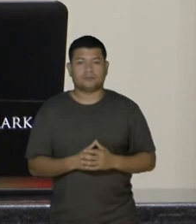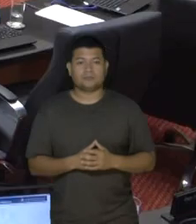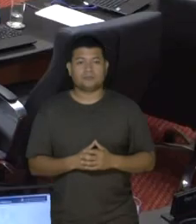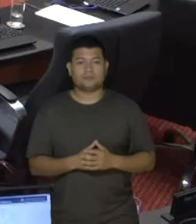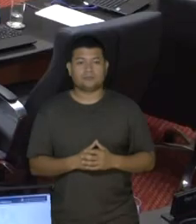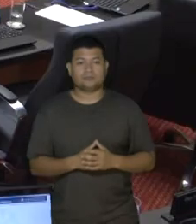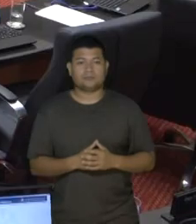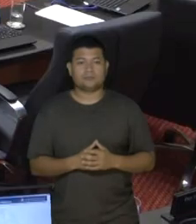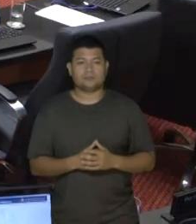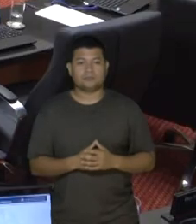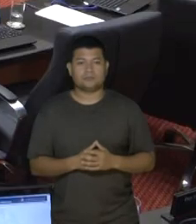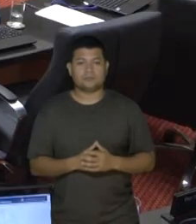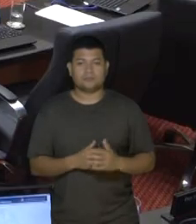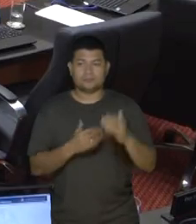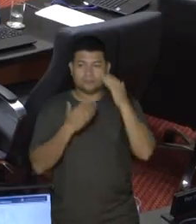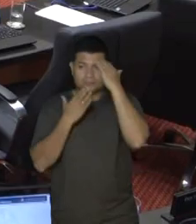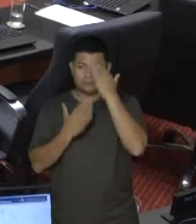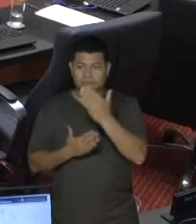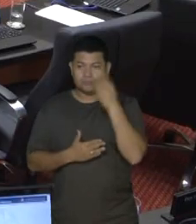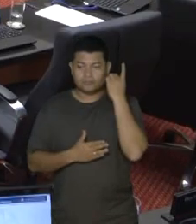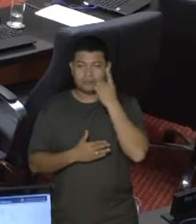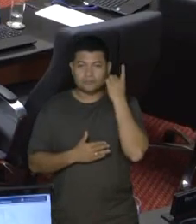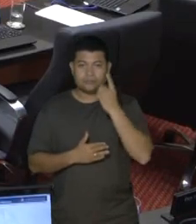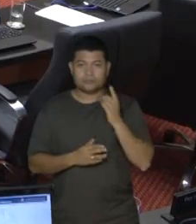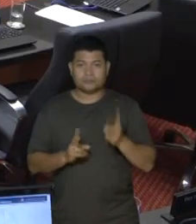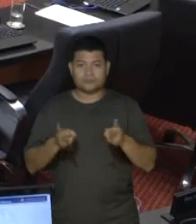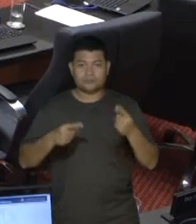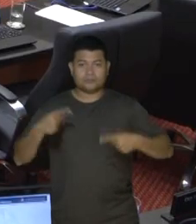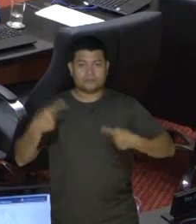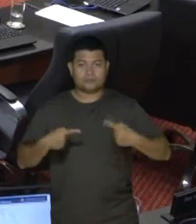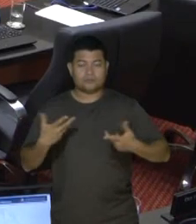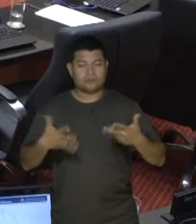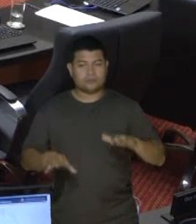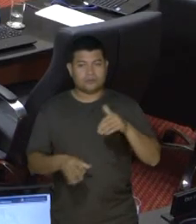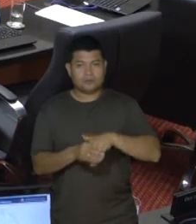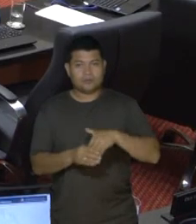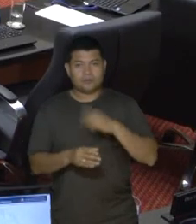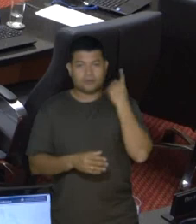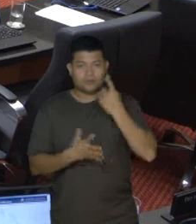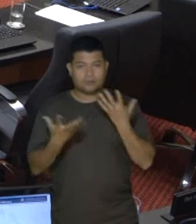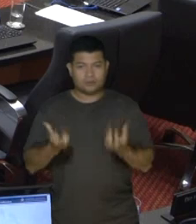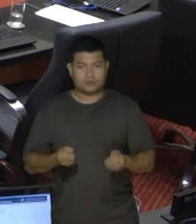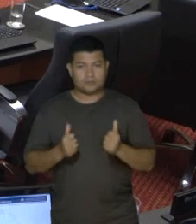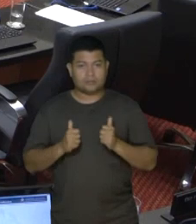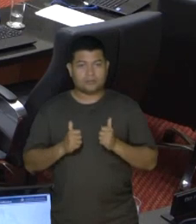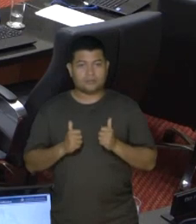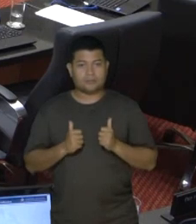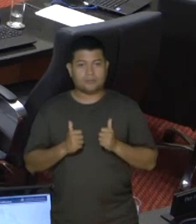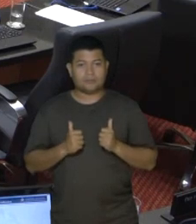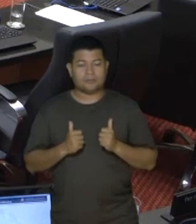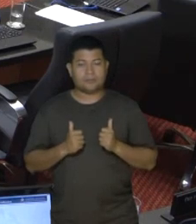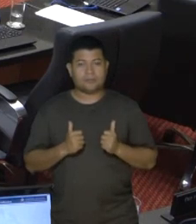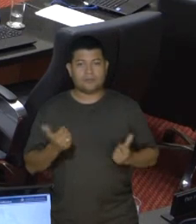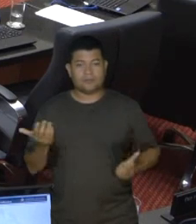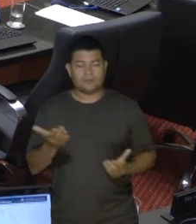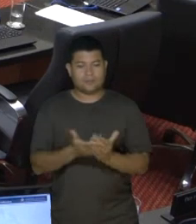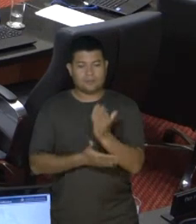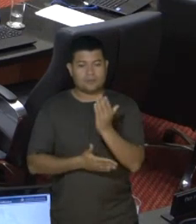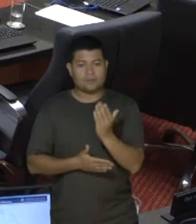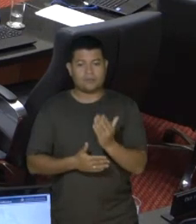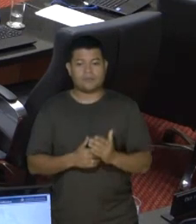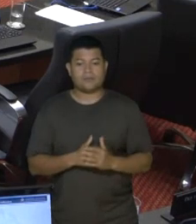importante. Obrigado, deputado. Continua em discussão, não havendo em votação. Deputados concordam, permaneçam como estão. Está